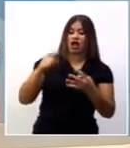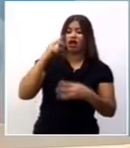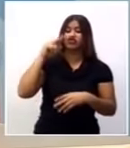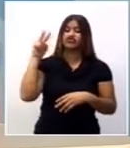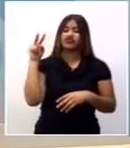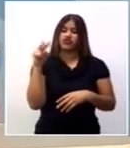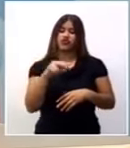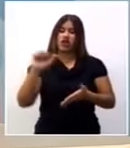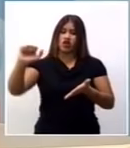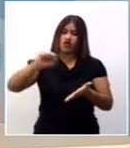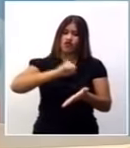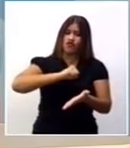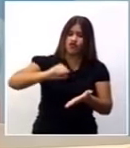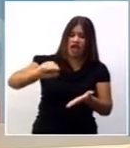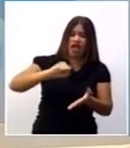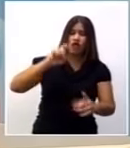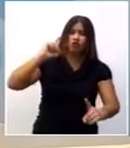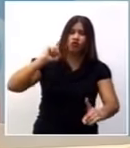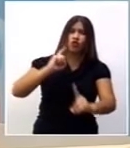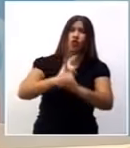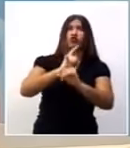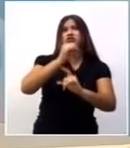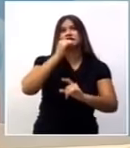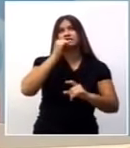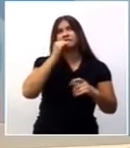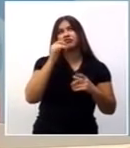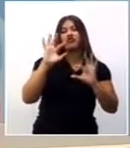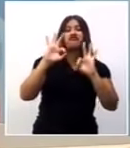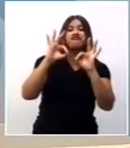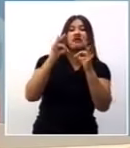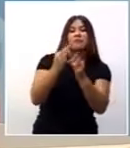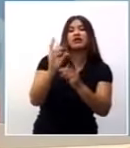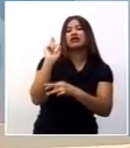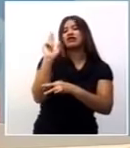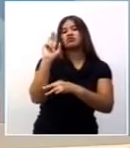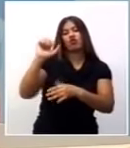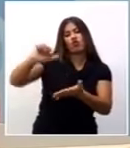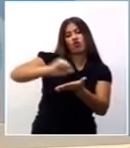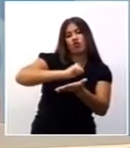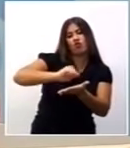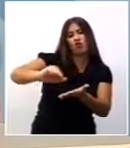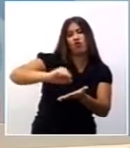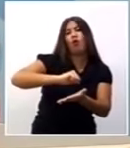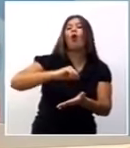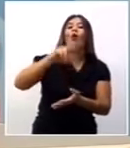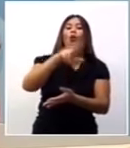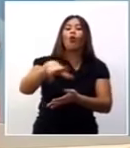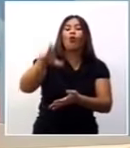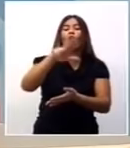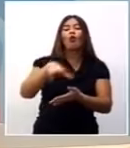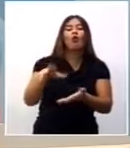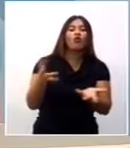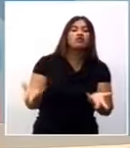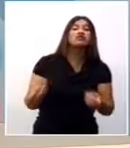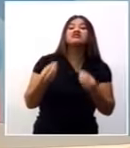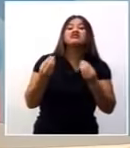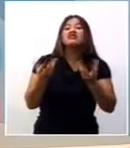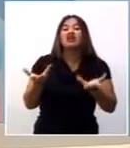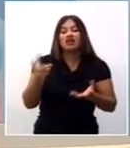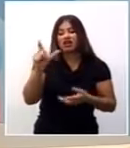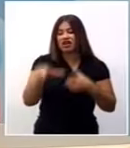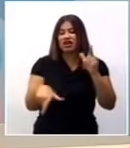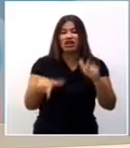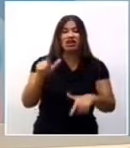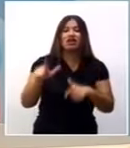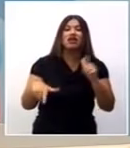gente descobrir alguma coisa da família que era a dona dele anteriormente? De quem usava? Qual era o tipo de pessoa que teria esse ferro